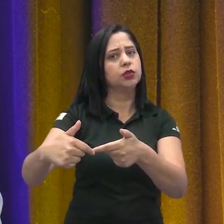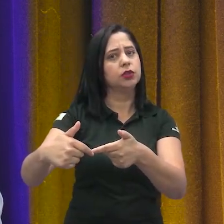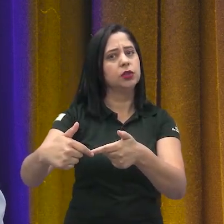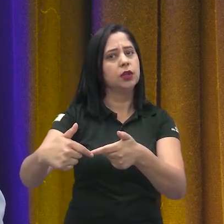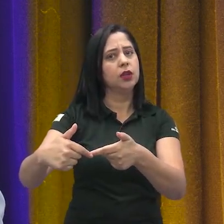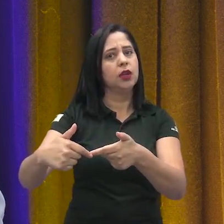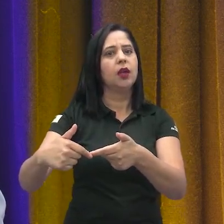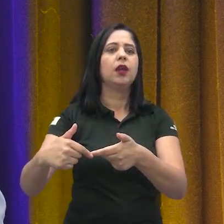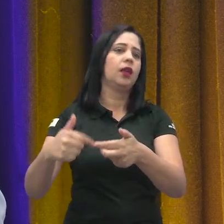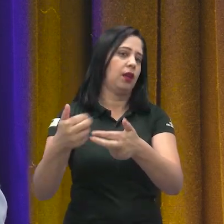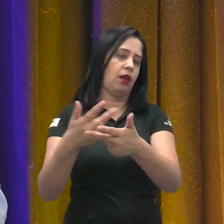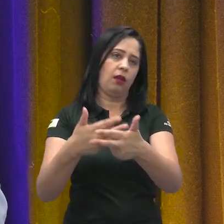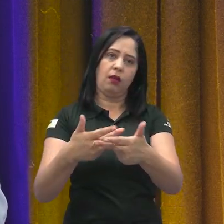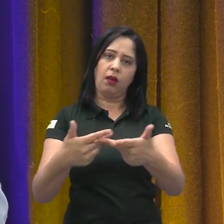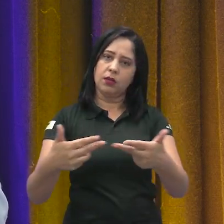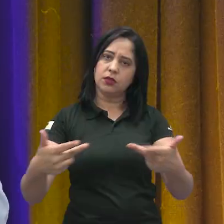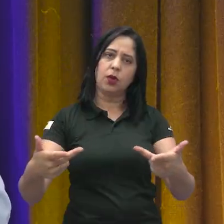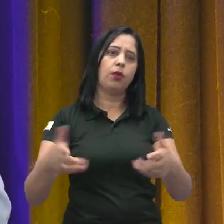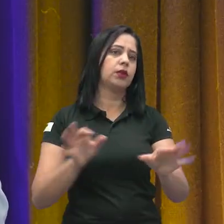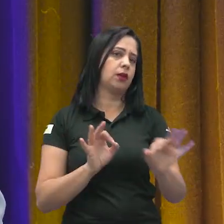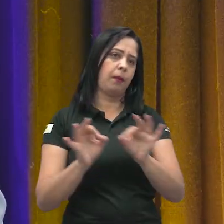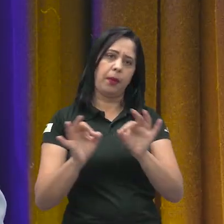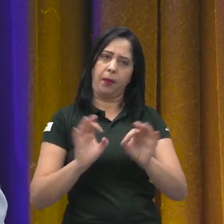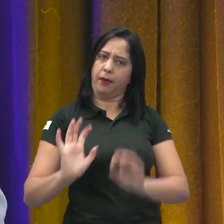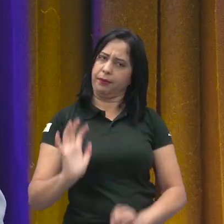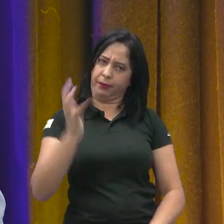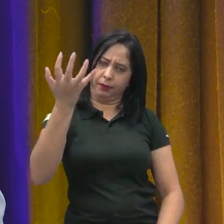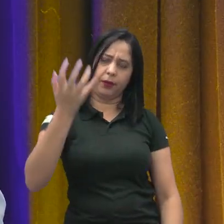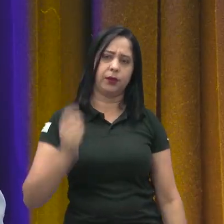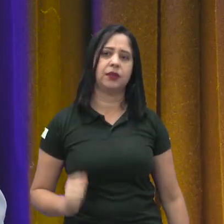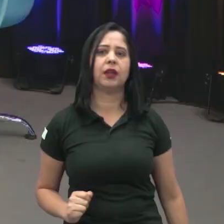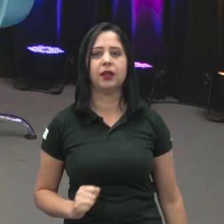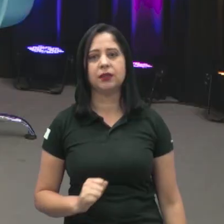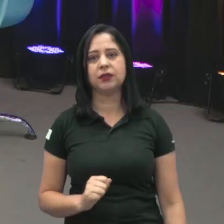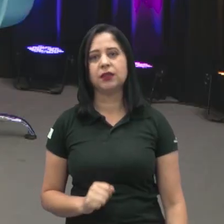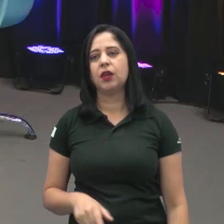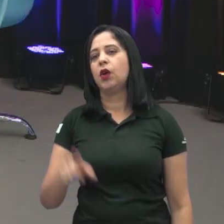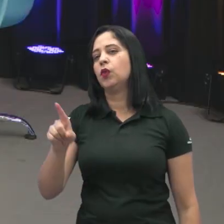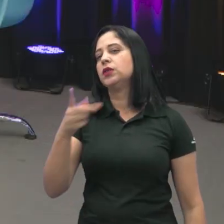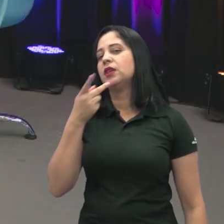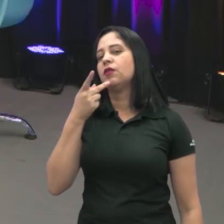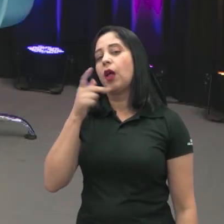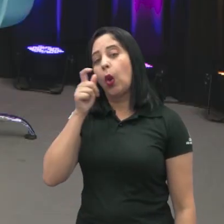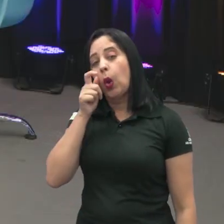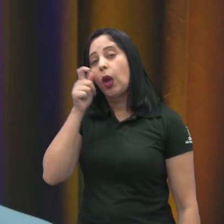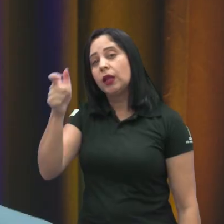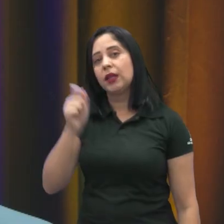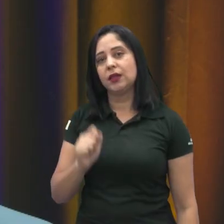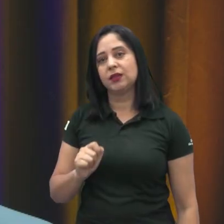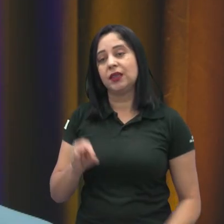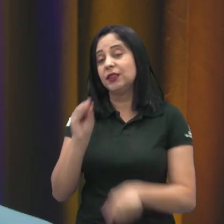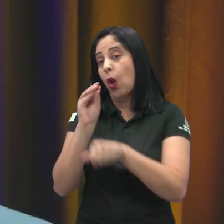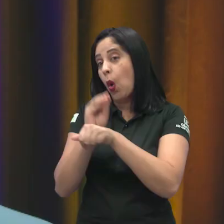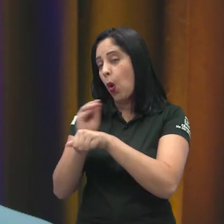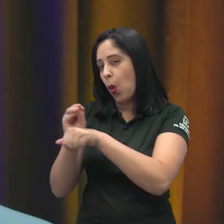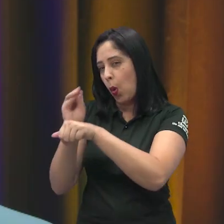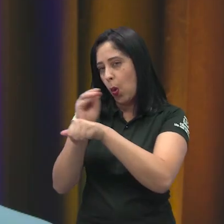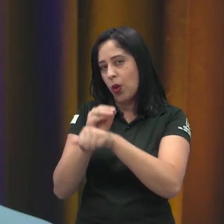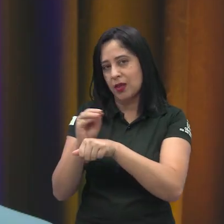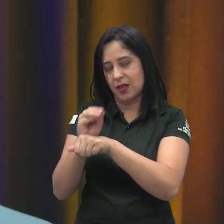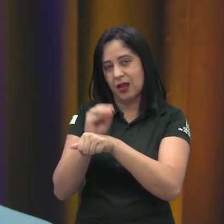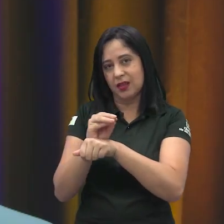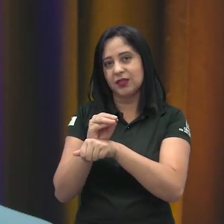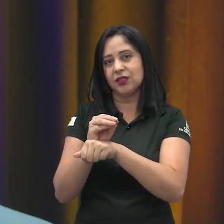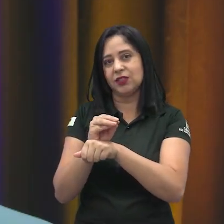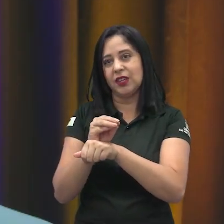age, automaticamente as coisas que nós planejamos vai acontecer. E você falou de um pilar que eu achei muito interessante também, que é o cuidado.